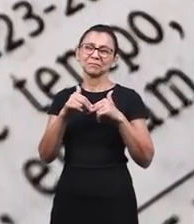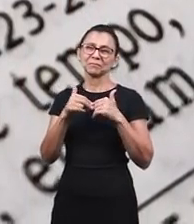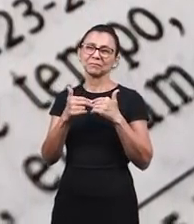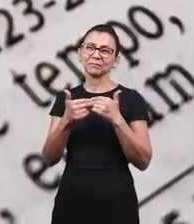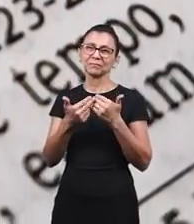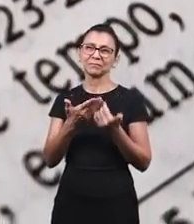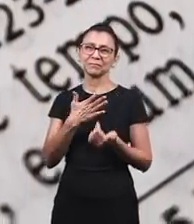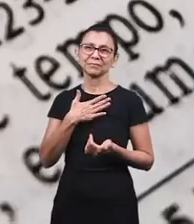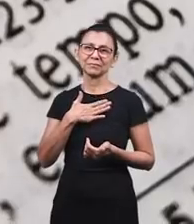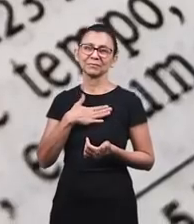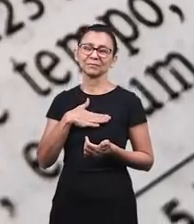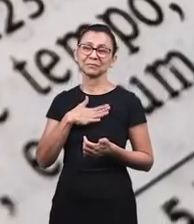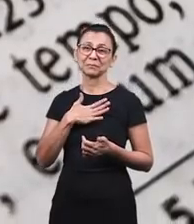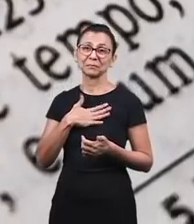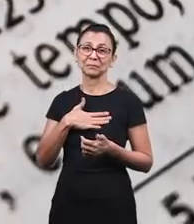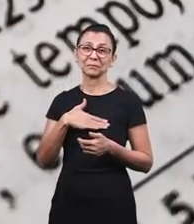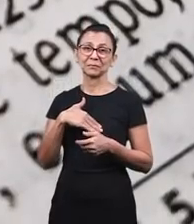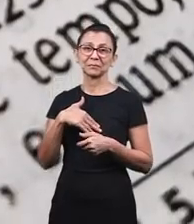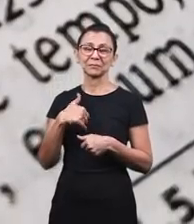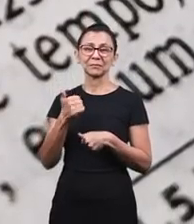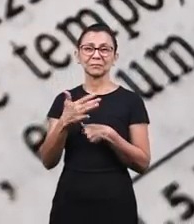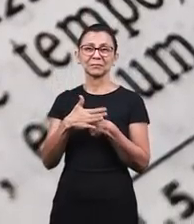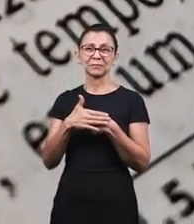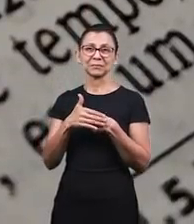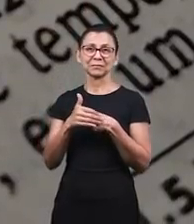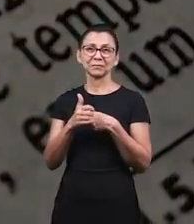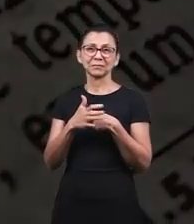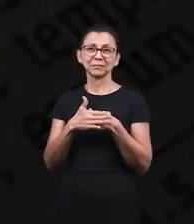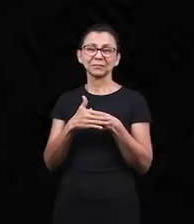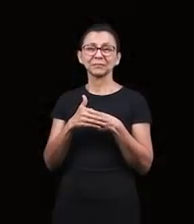Jesus está chamando,